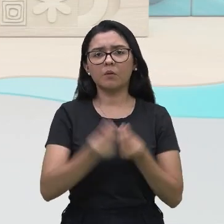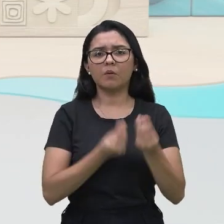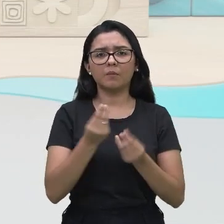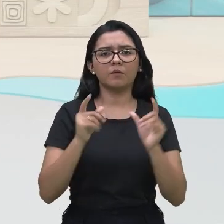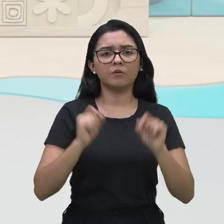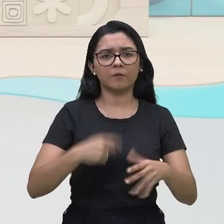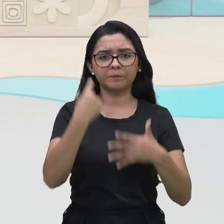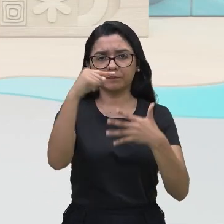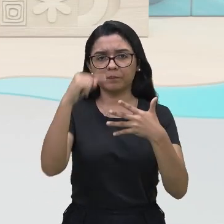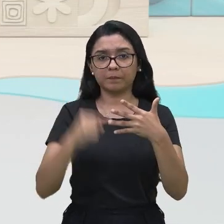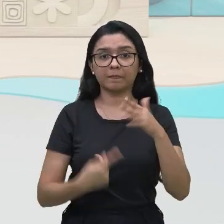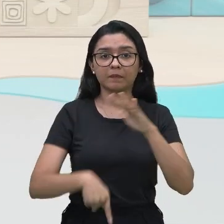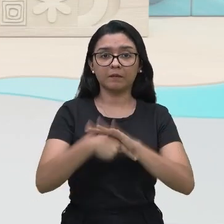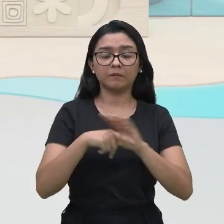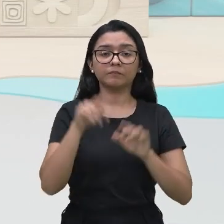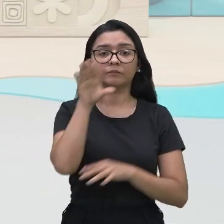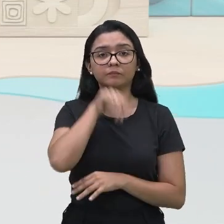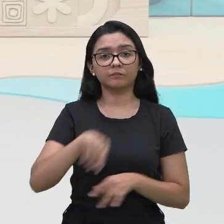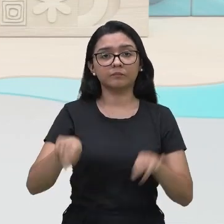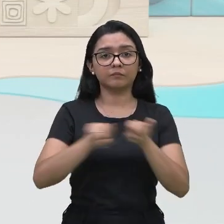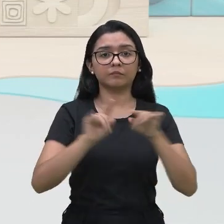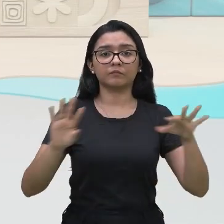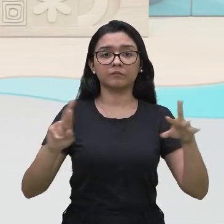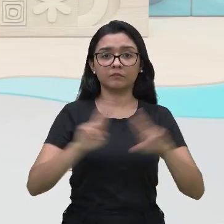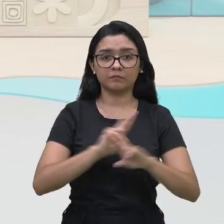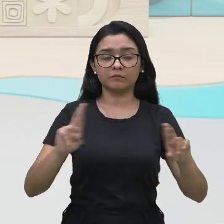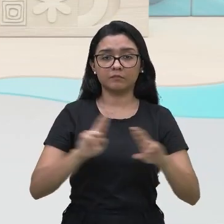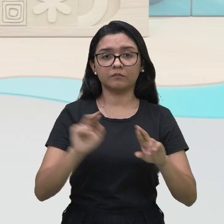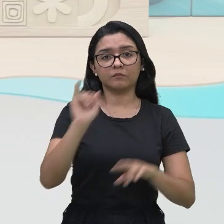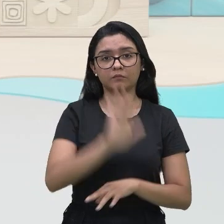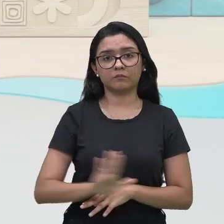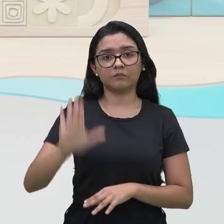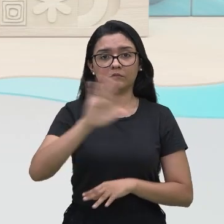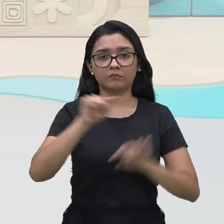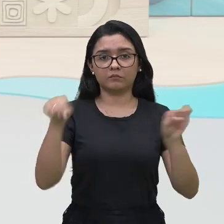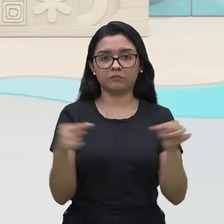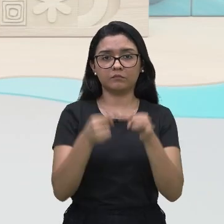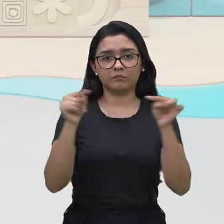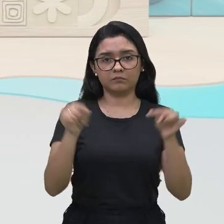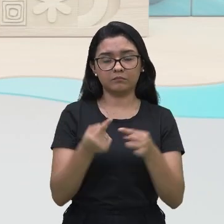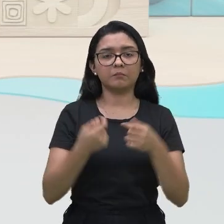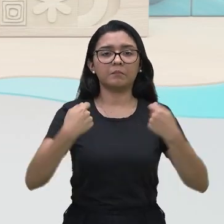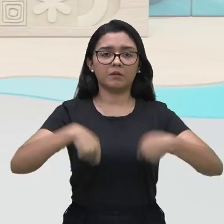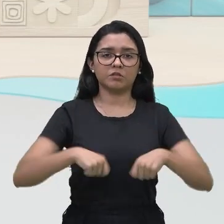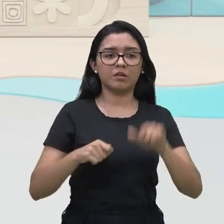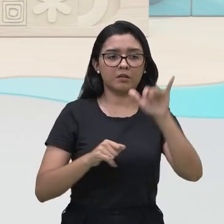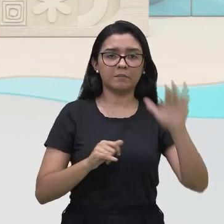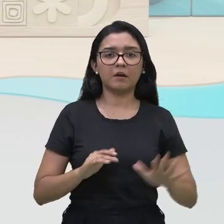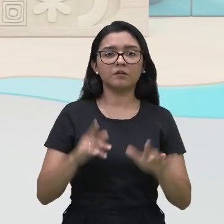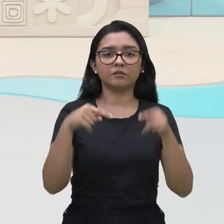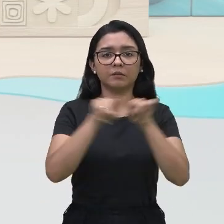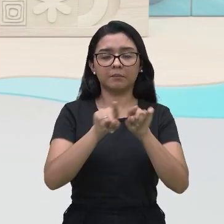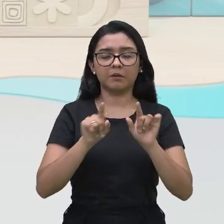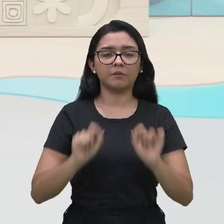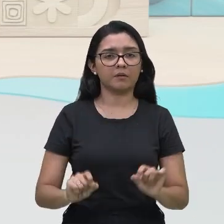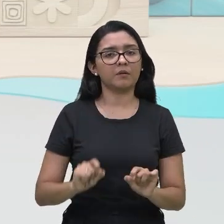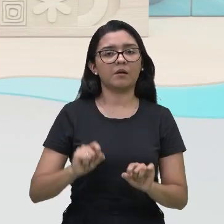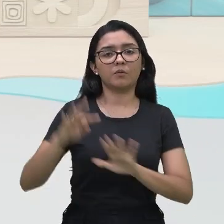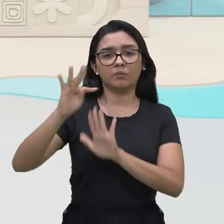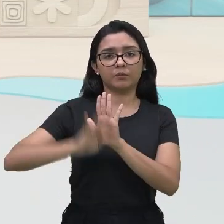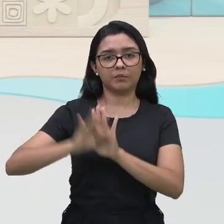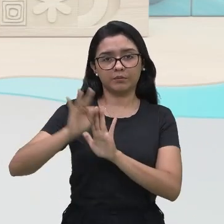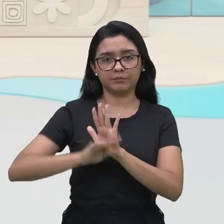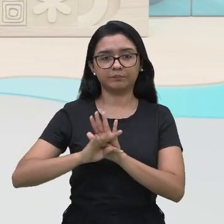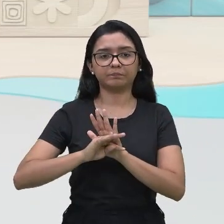seus elementos verbais se relacionam com elementos não verbais, a imagem e